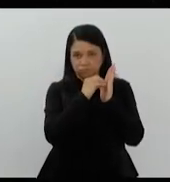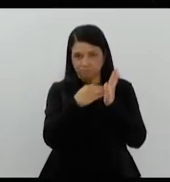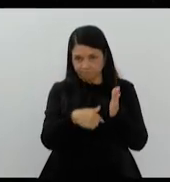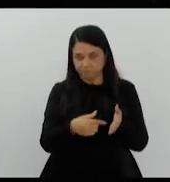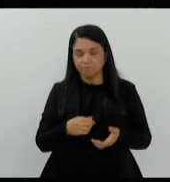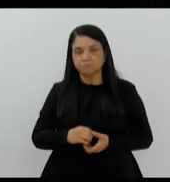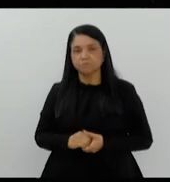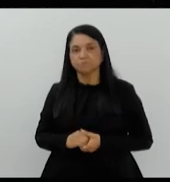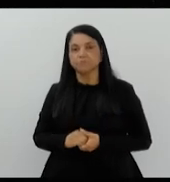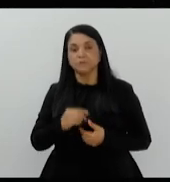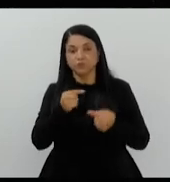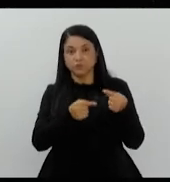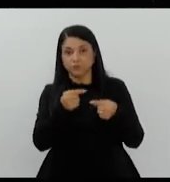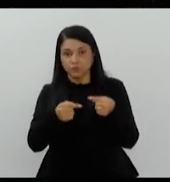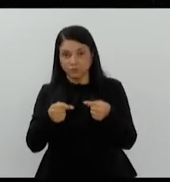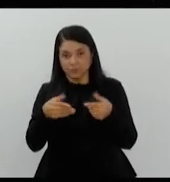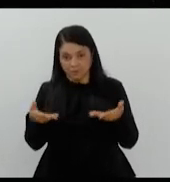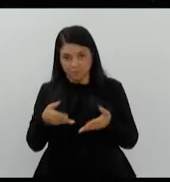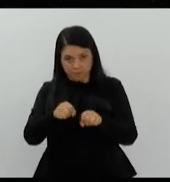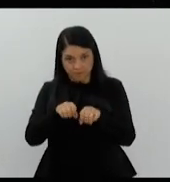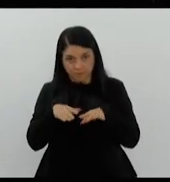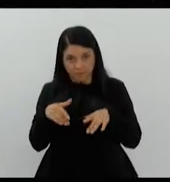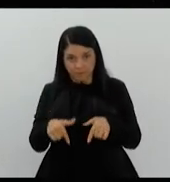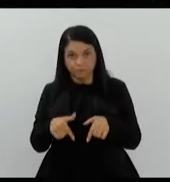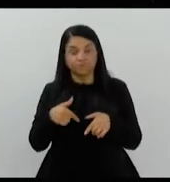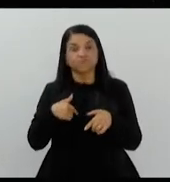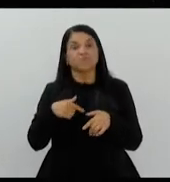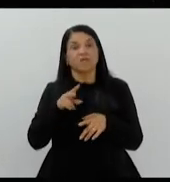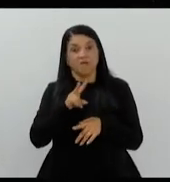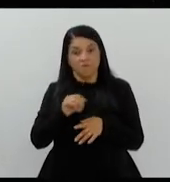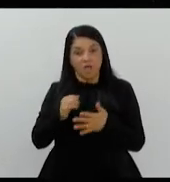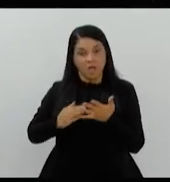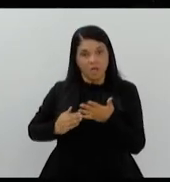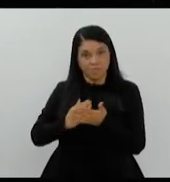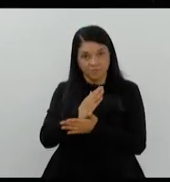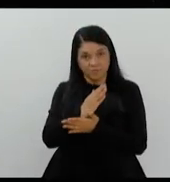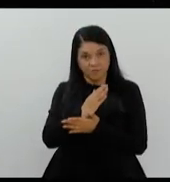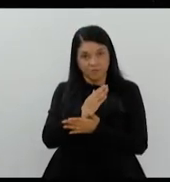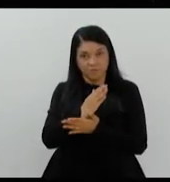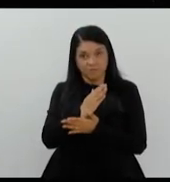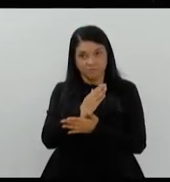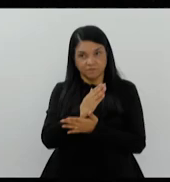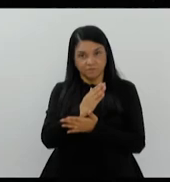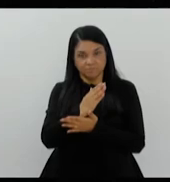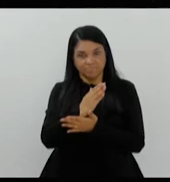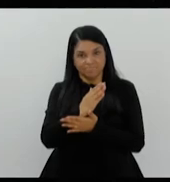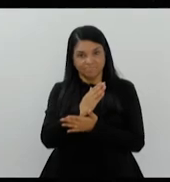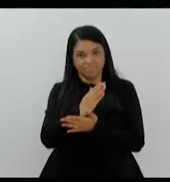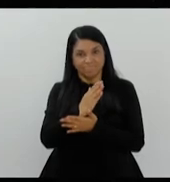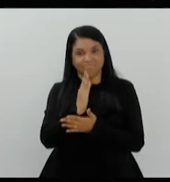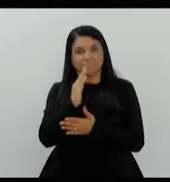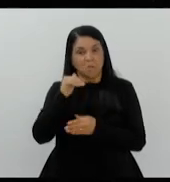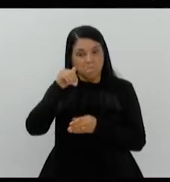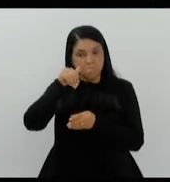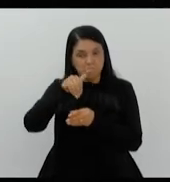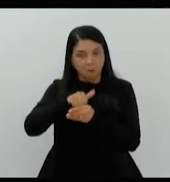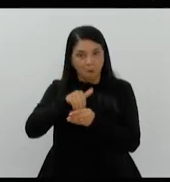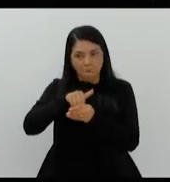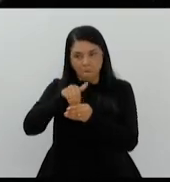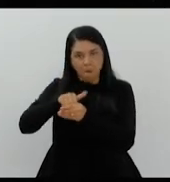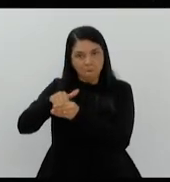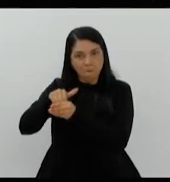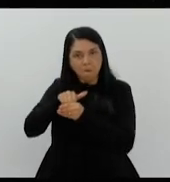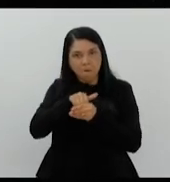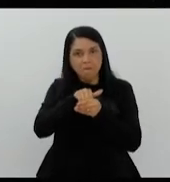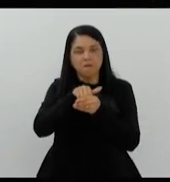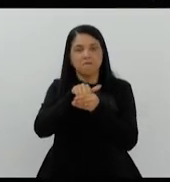porque vai ser aprovado com uma enxurrada de votos. E